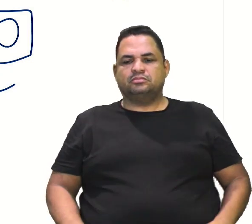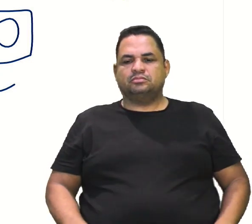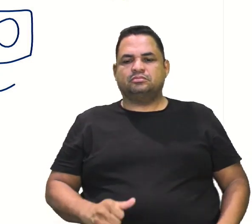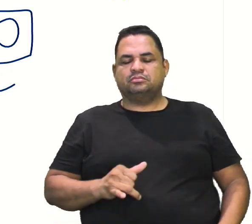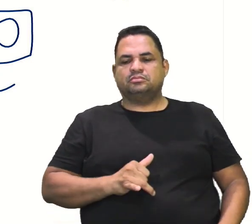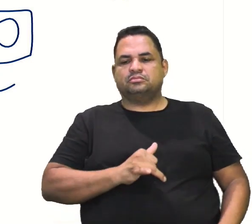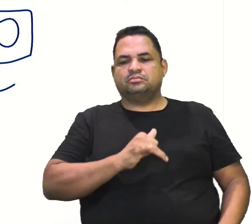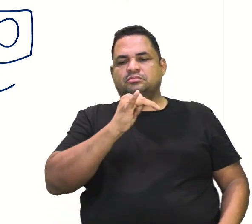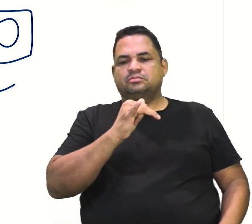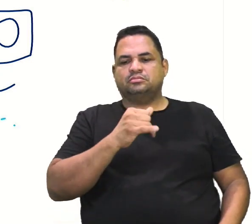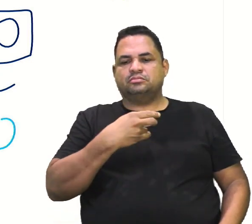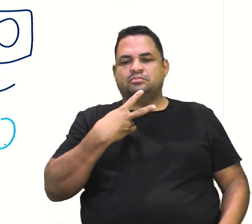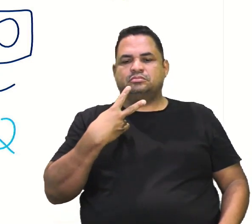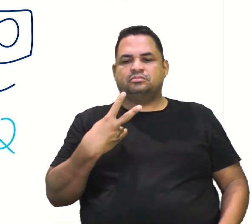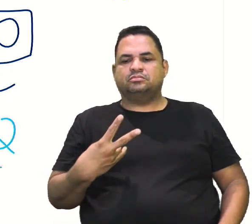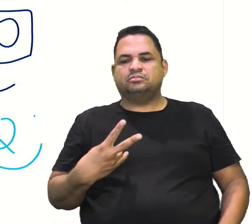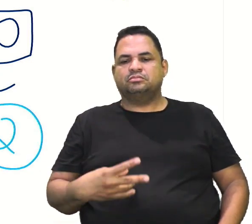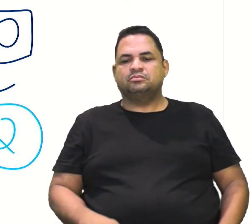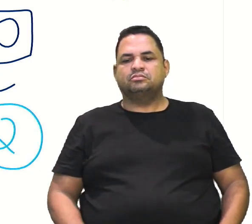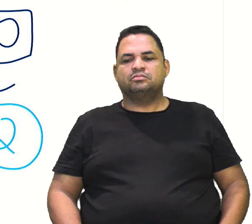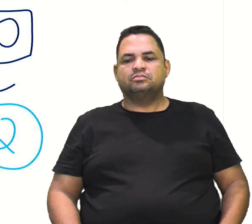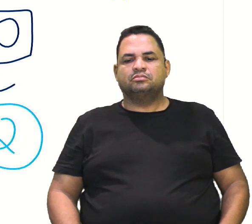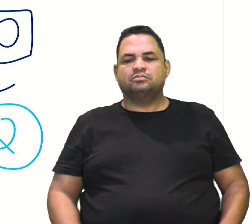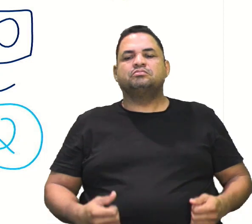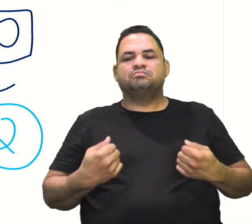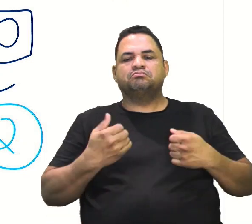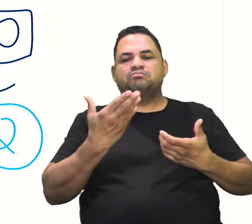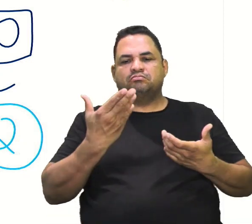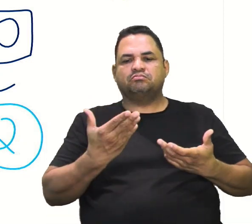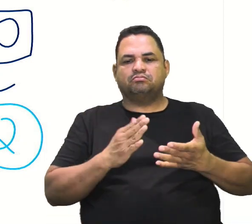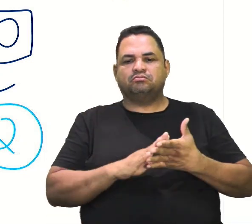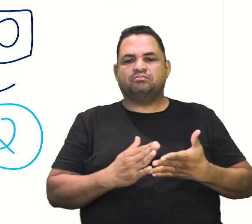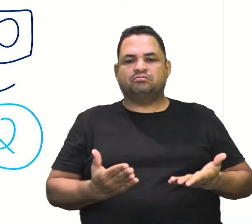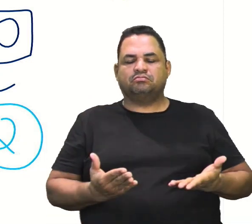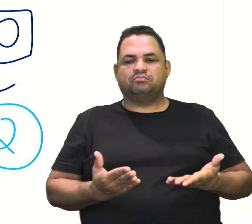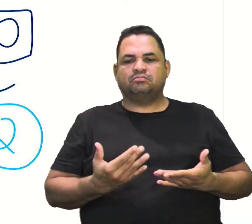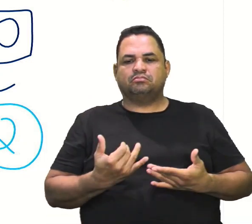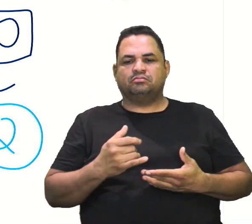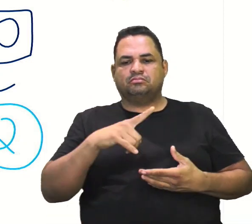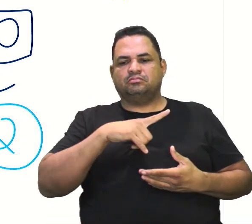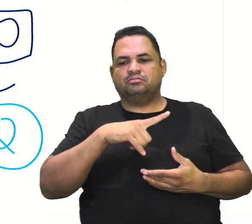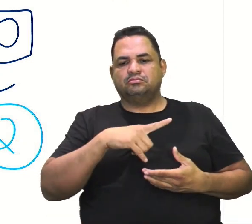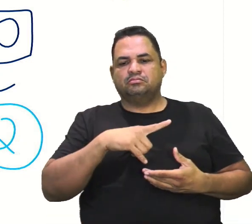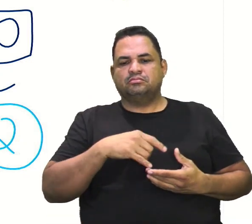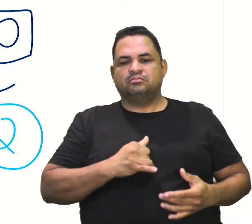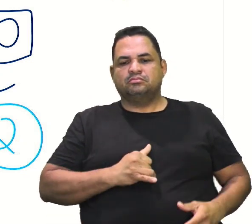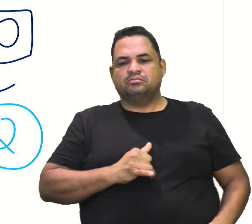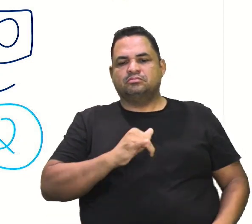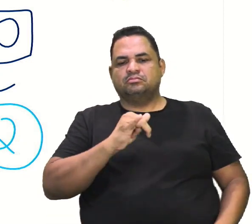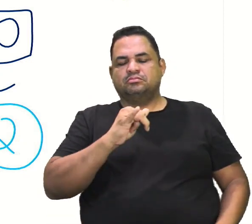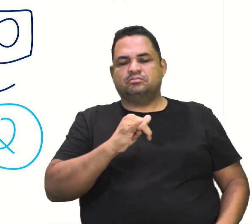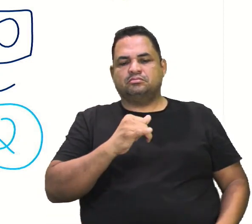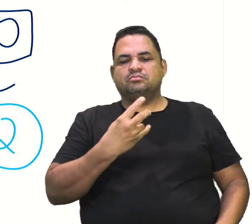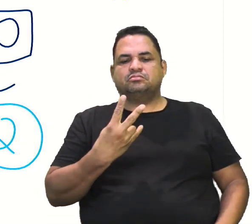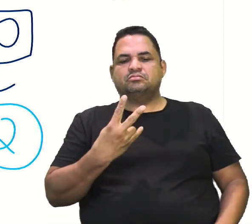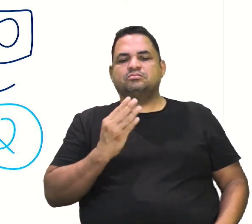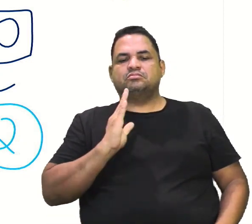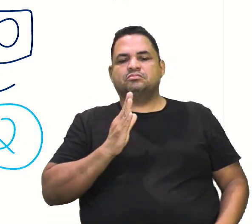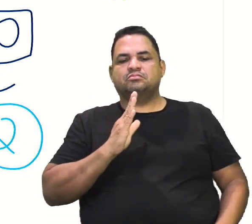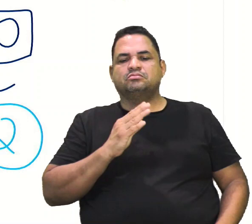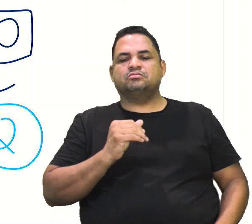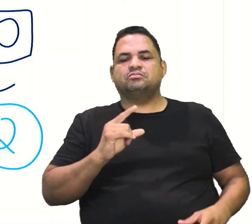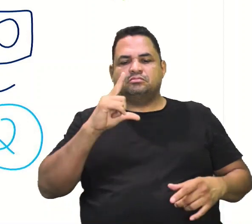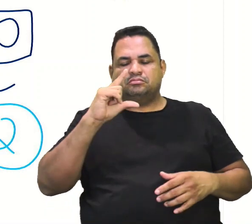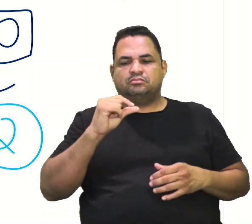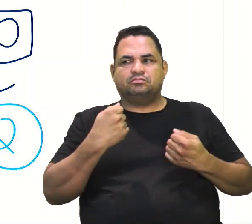meu y é igual a 2. 2. Ah, mas pode assim? Equação geral só ter assim, ó. Y igual a 2? Essa já é